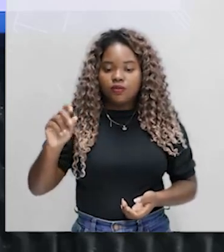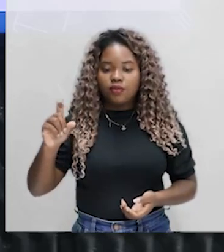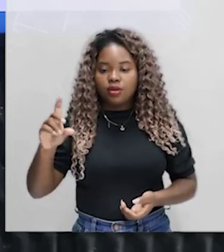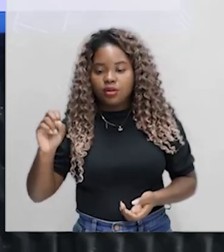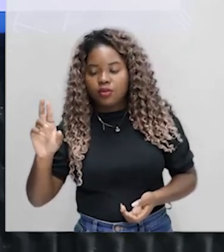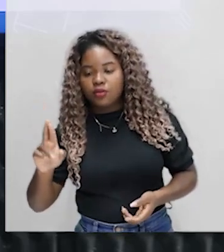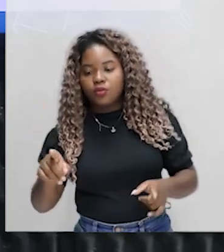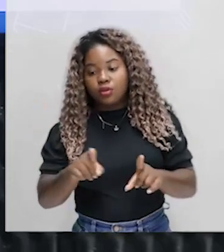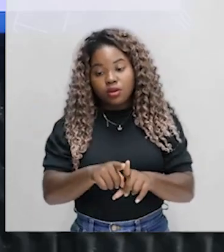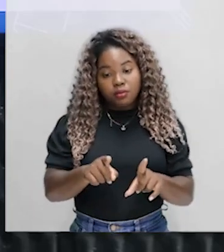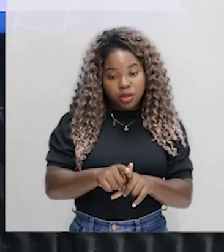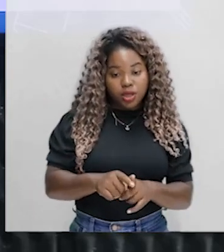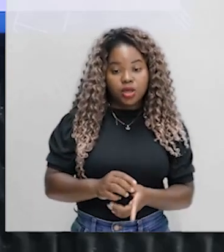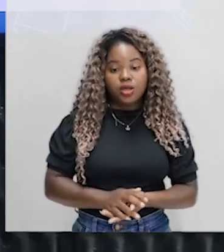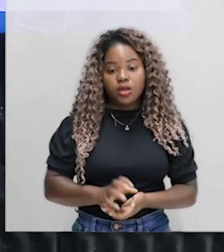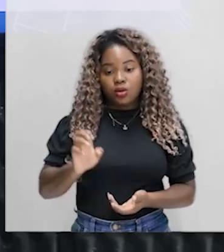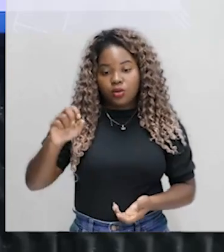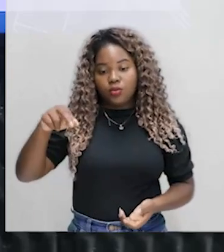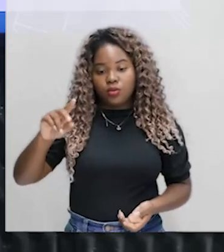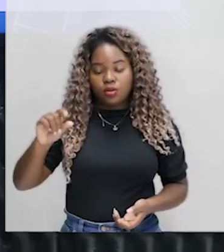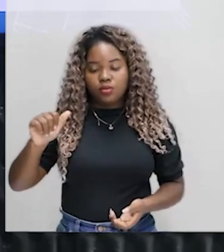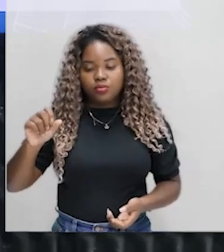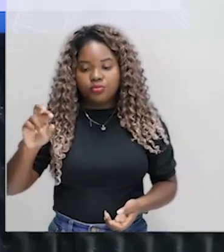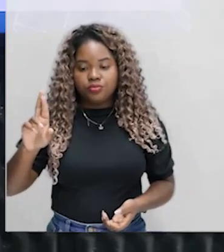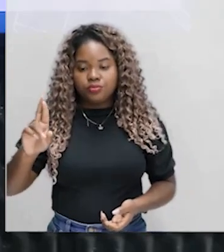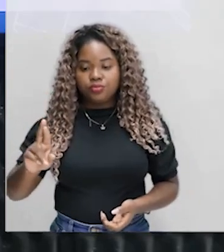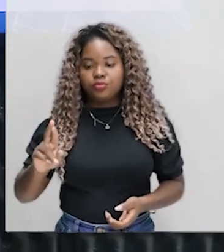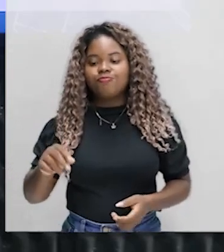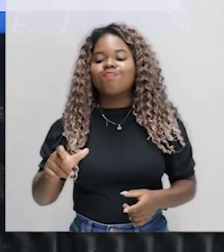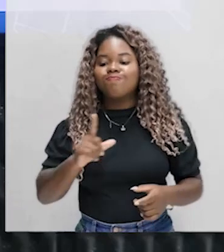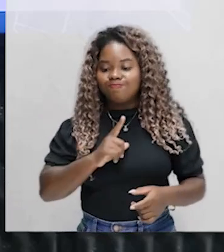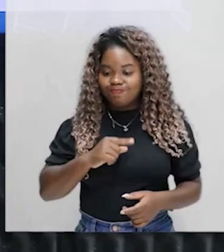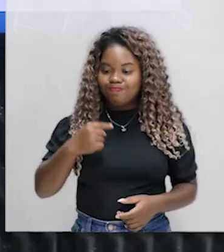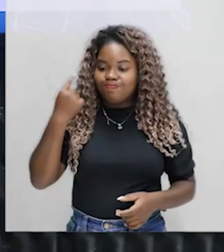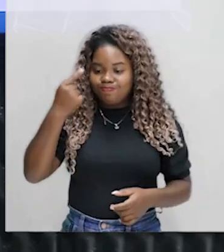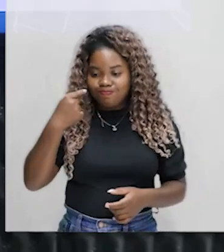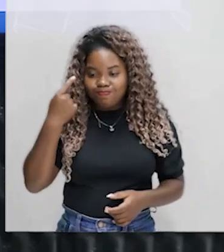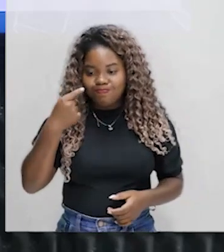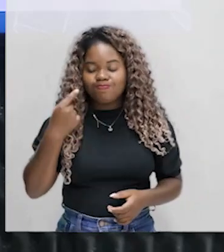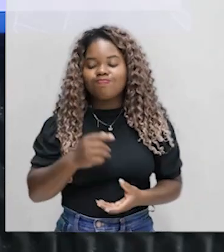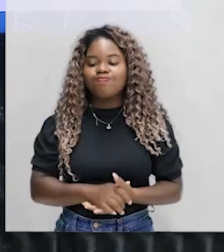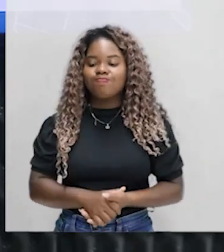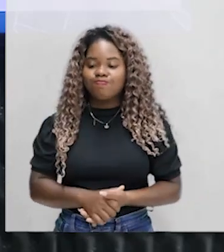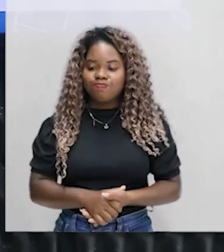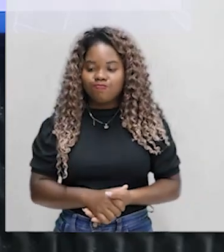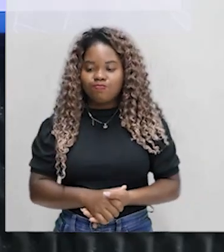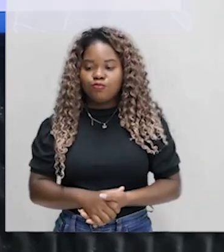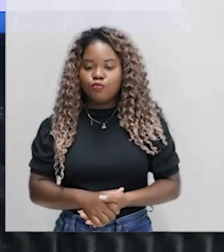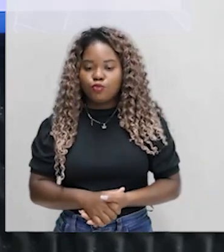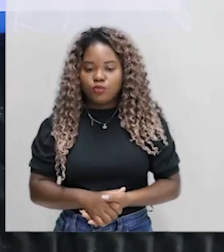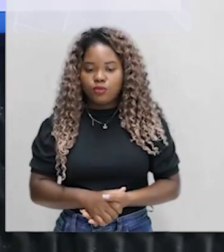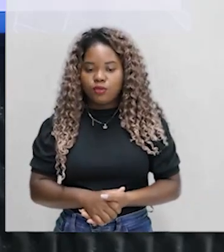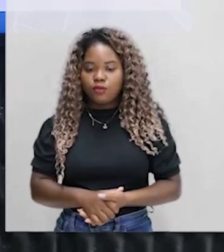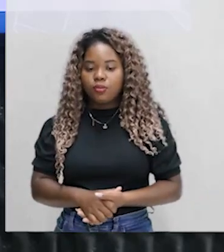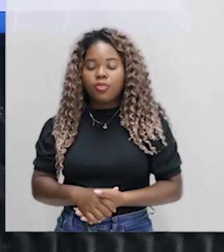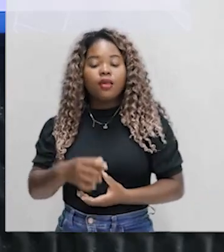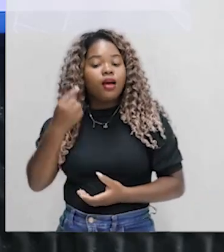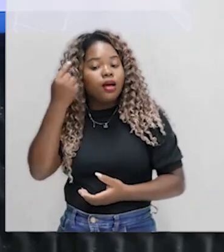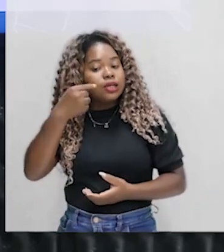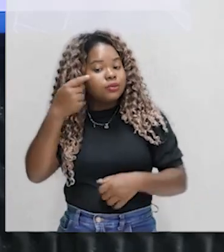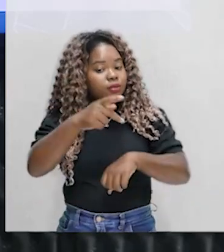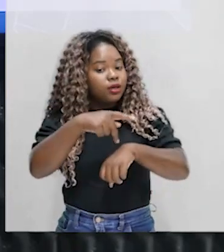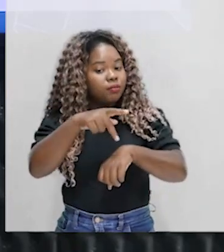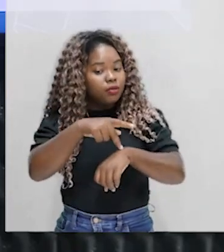possui um idioma. No Equador, possui espanhol como idioma oficial. Na